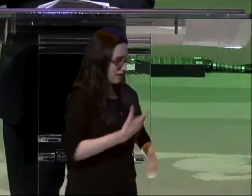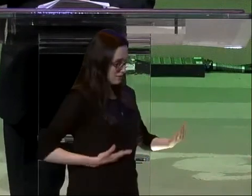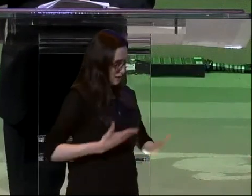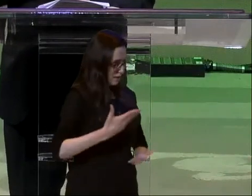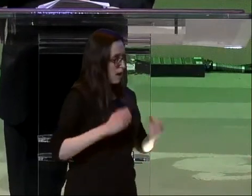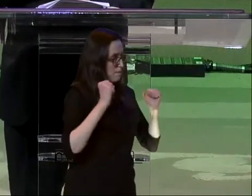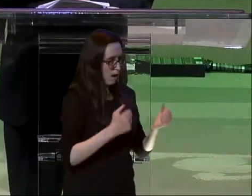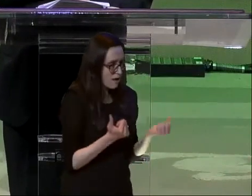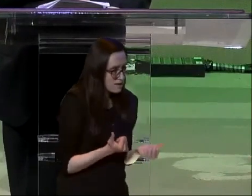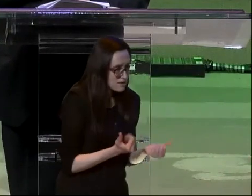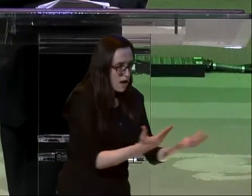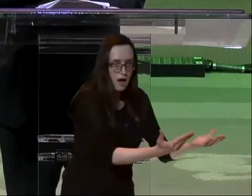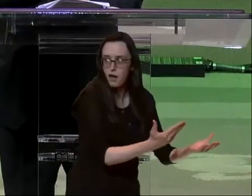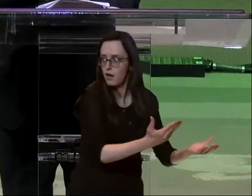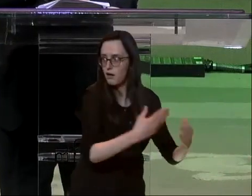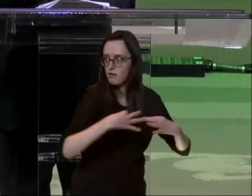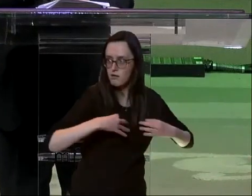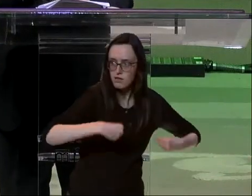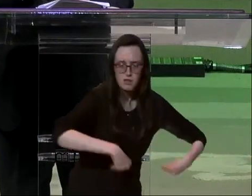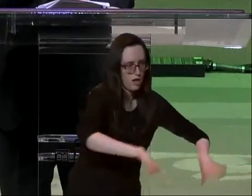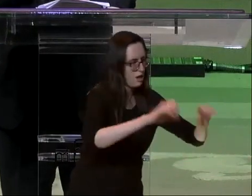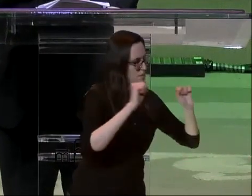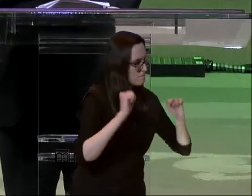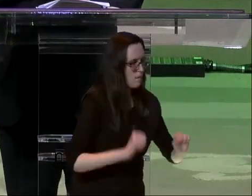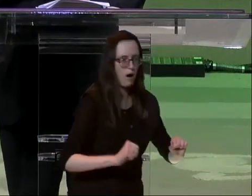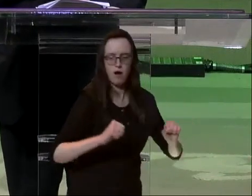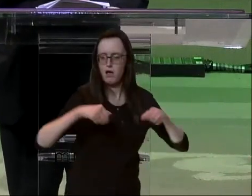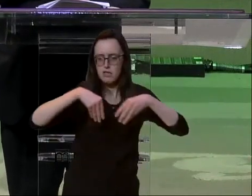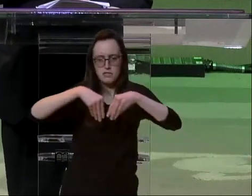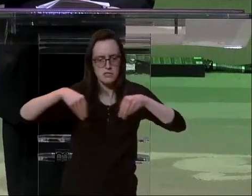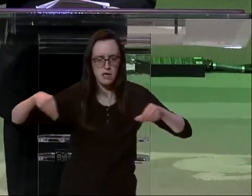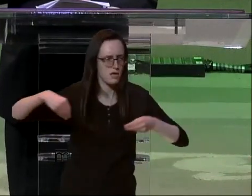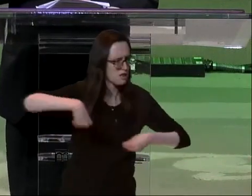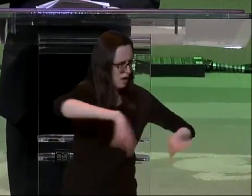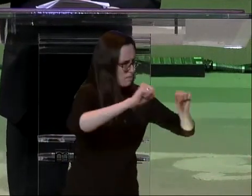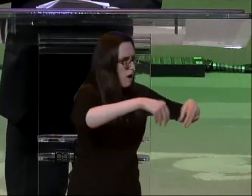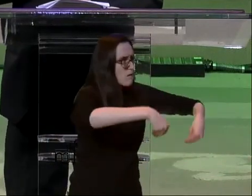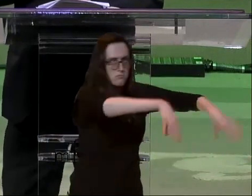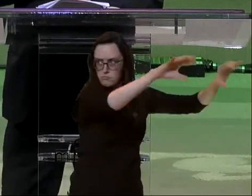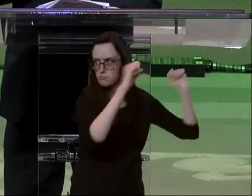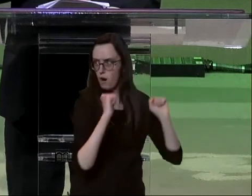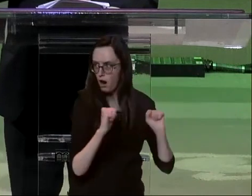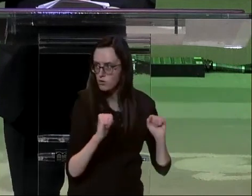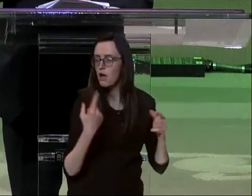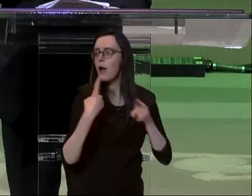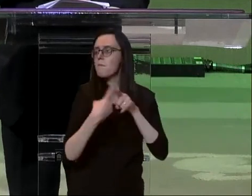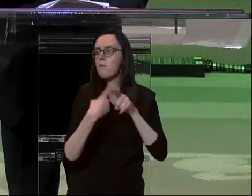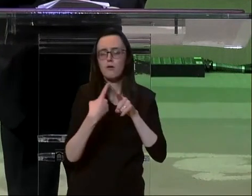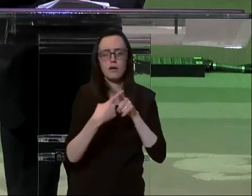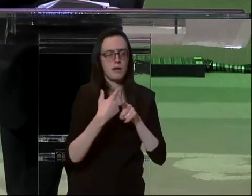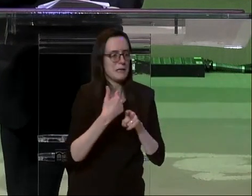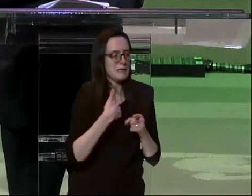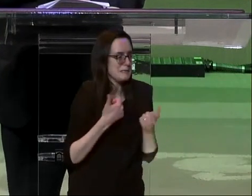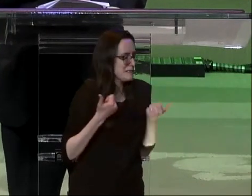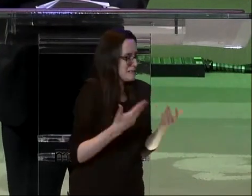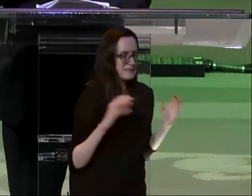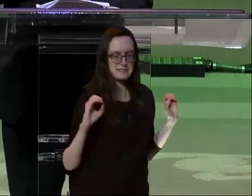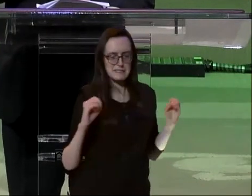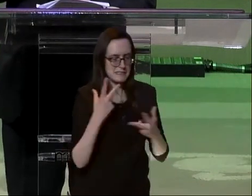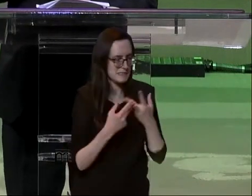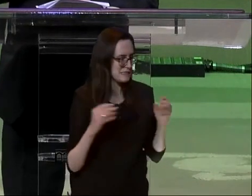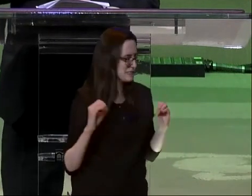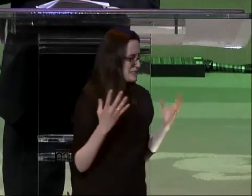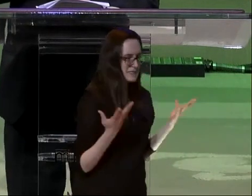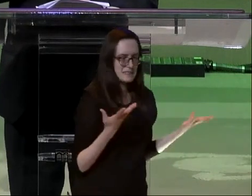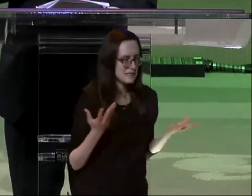seja dado levar uma carga de terra de 2 mulos, porque nunca mais